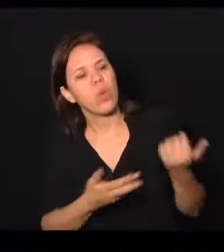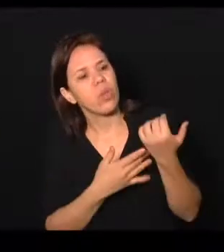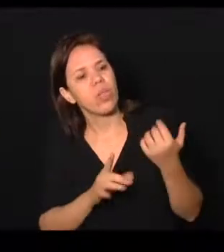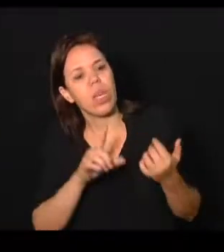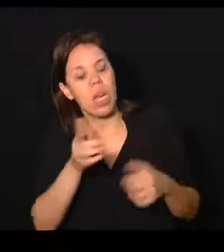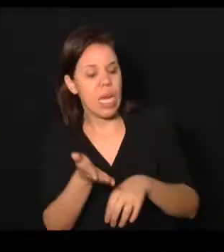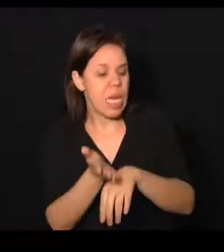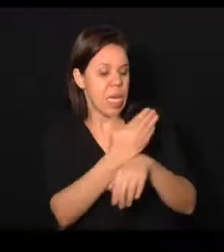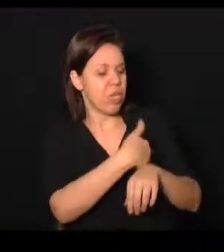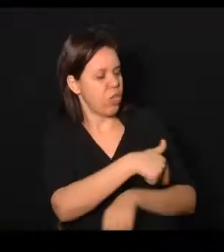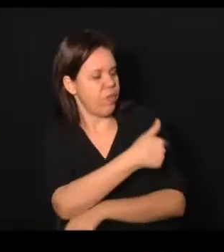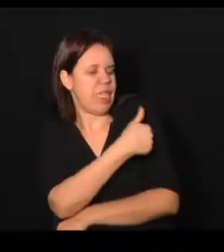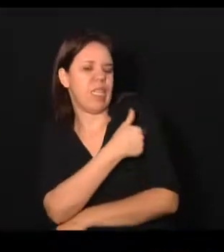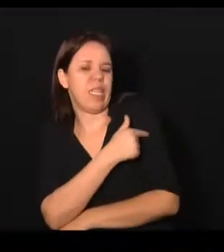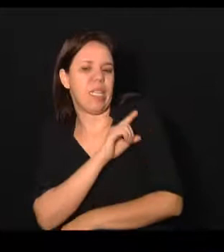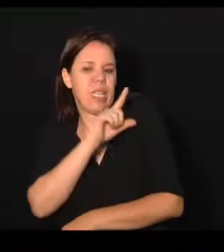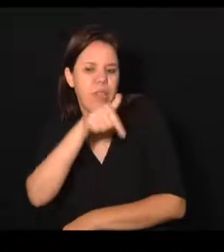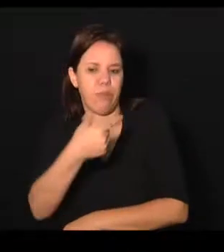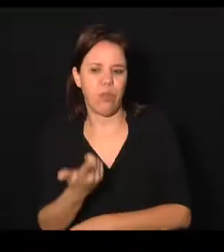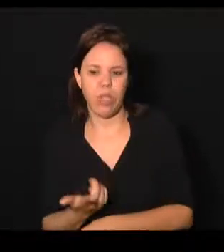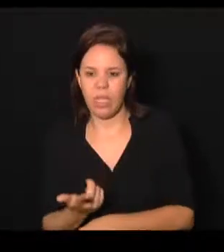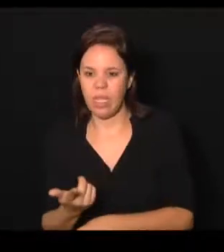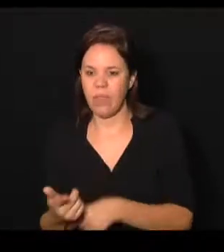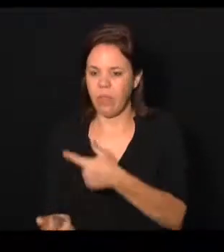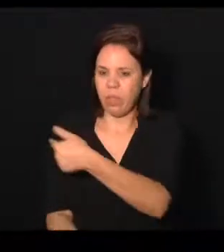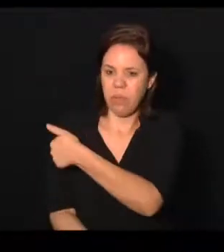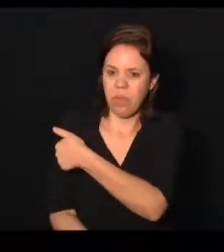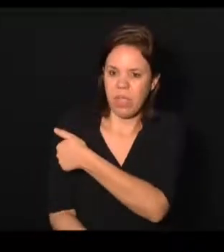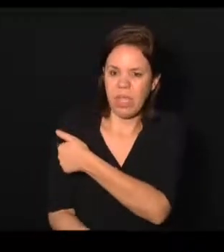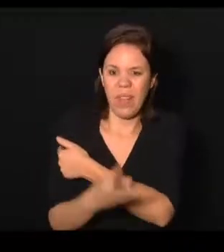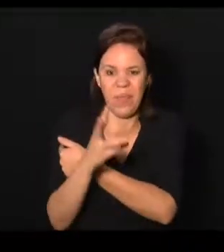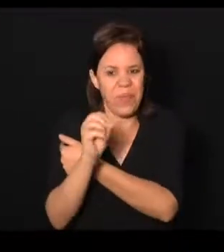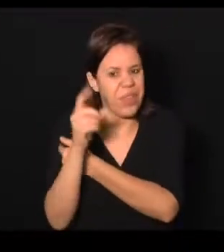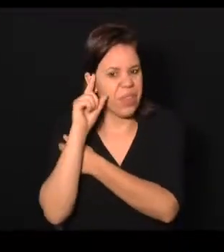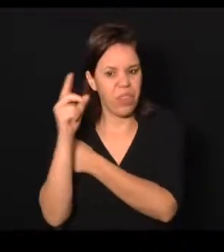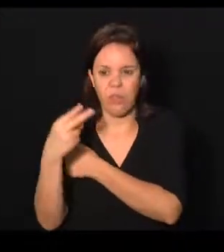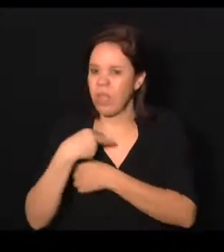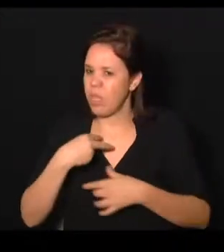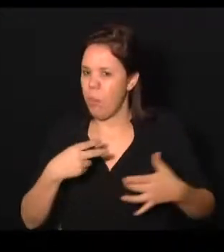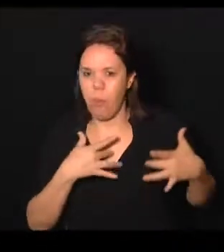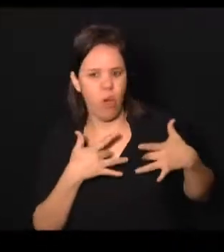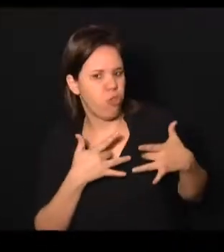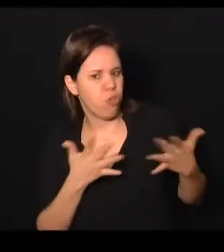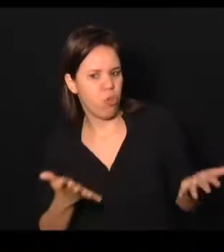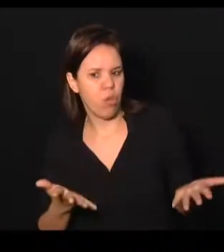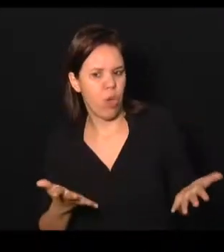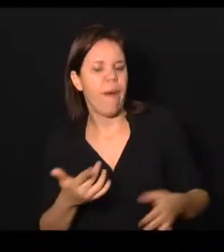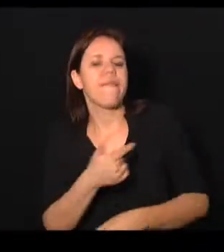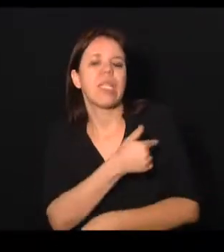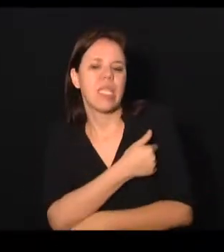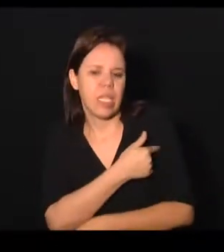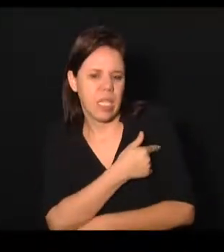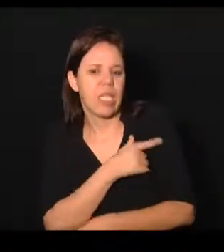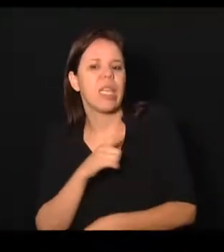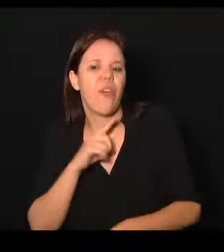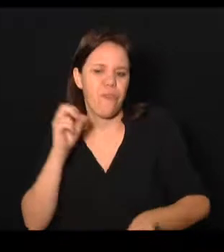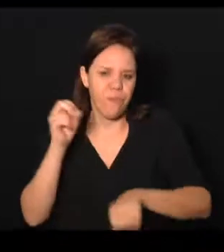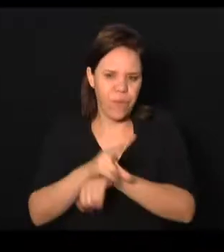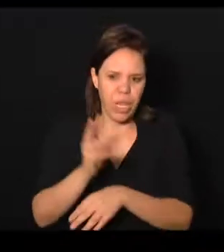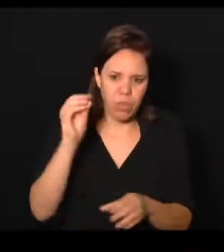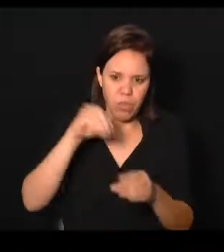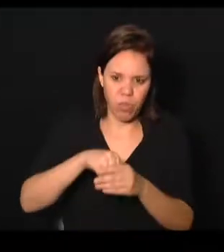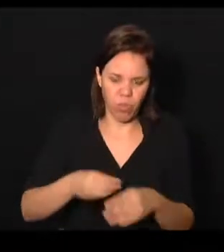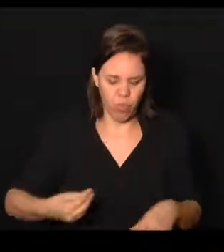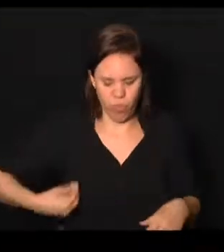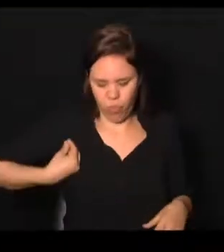você recebe a vacina, você fica inapto 30 dias. Porque a vacina ela é feita através de um vírus vivo atenuado.